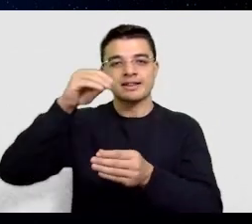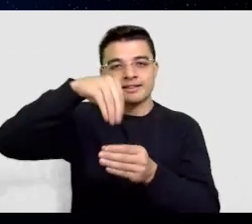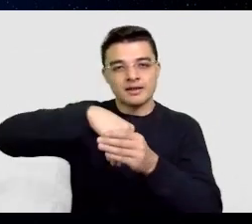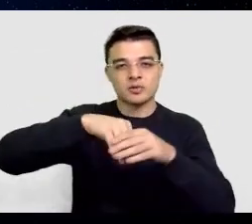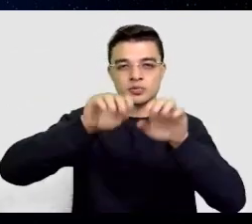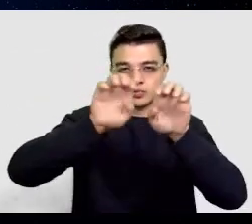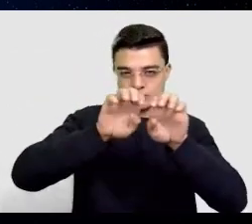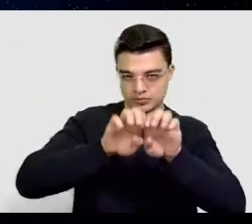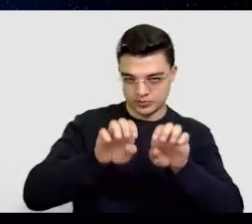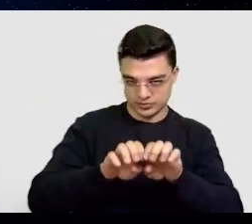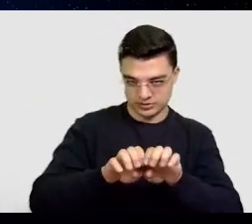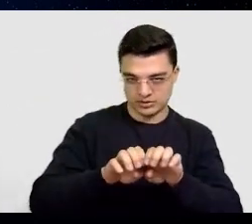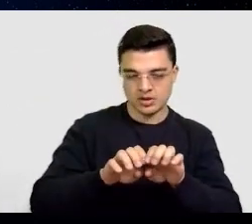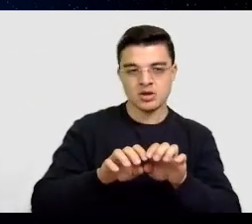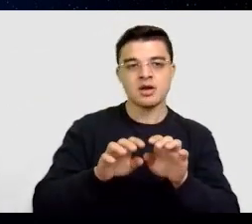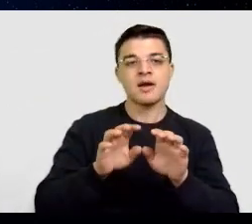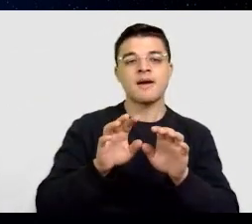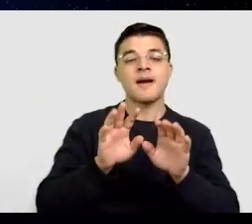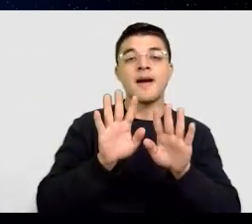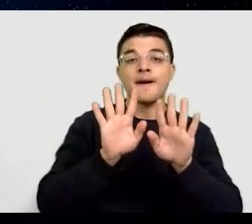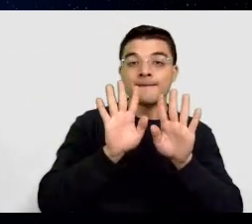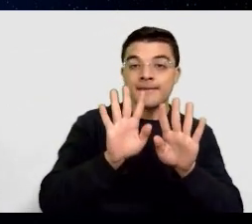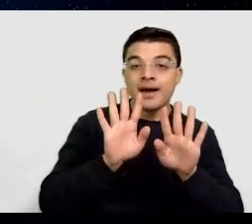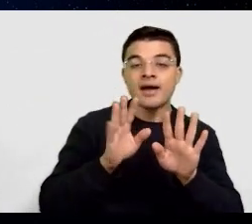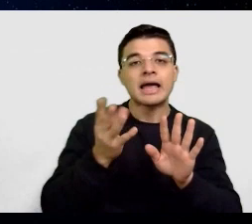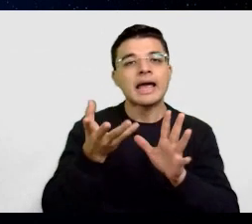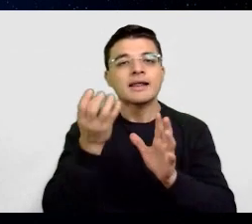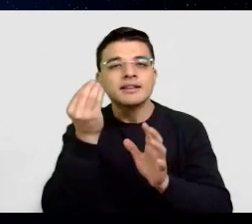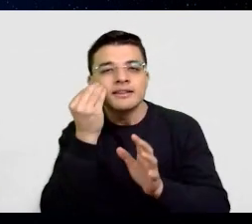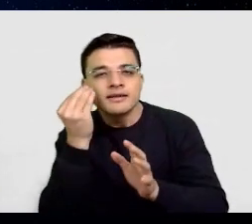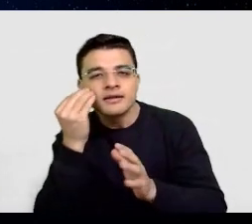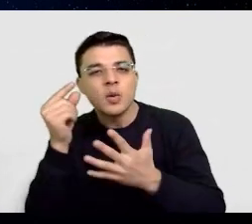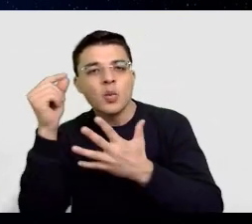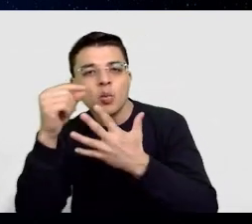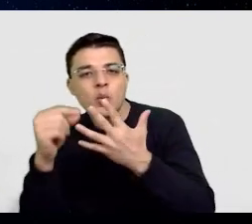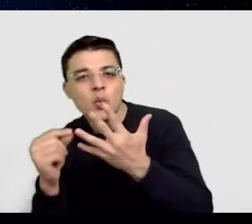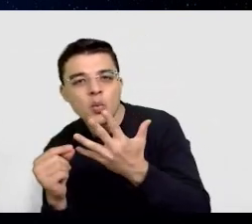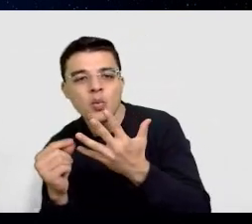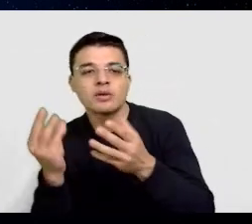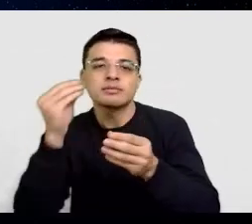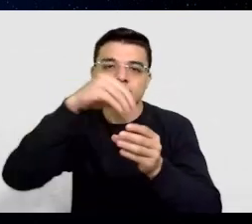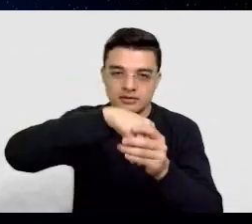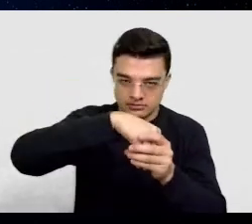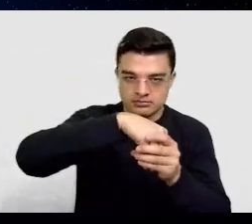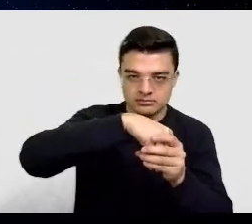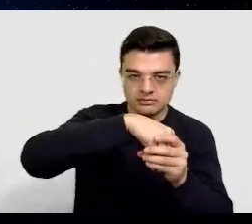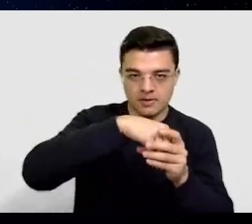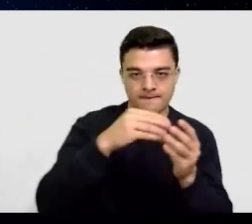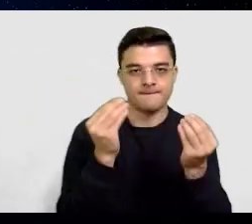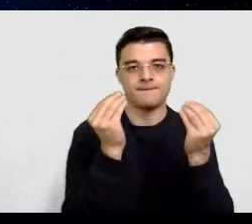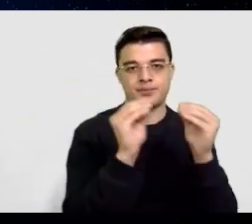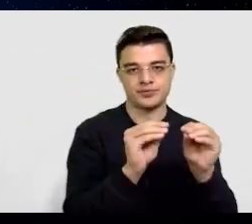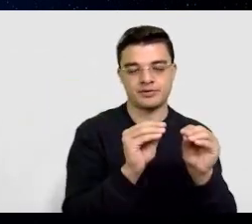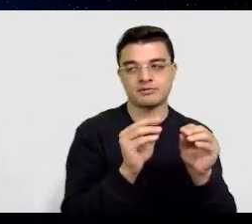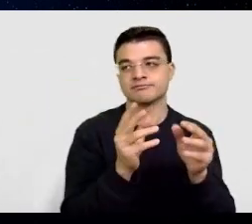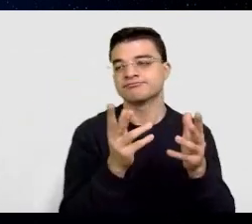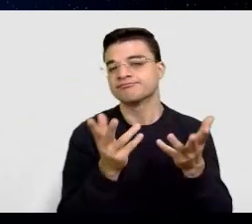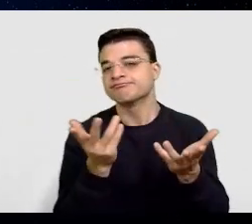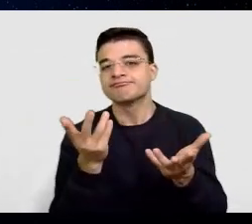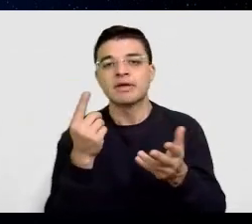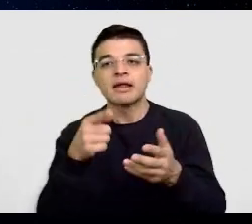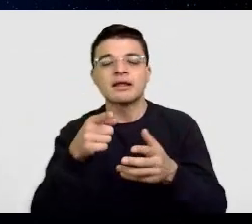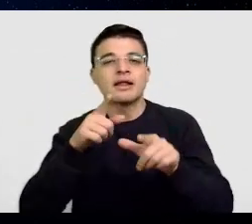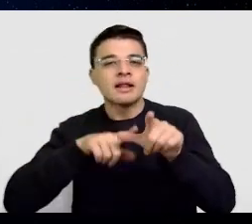termos que eu queria testar na aplicação. Então, eu queria validar se ela estava tratando corretamente determinado tipo de caractere, se eu estava conseguindo